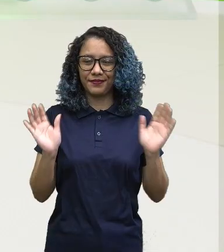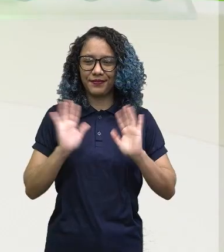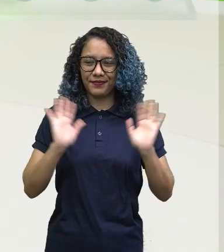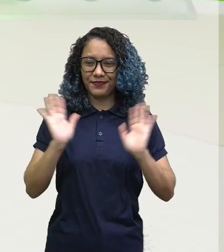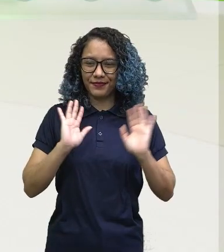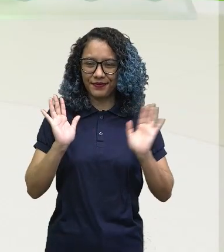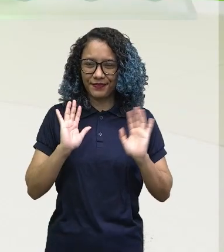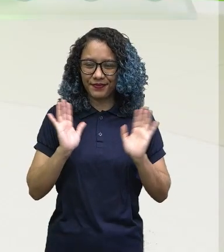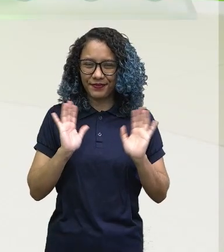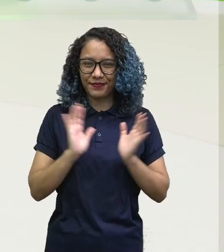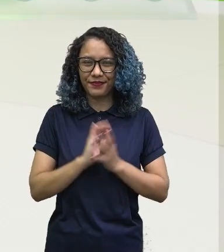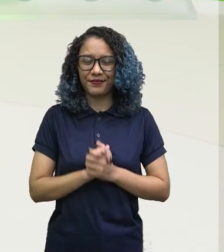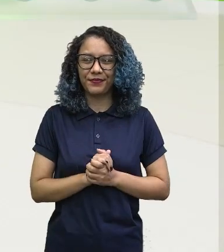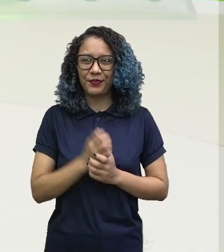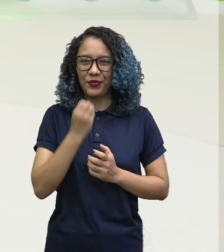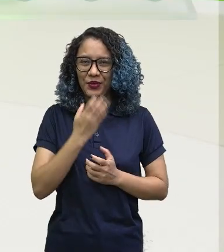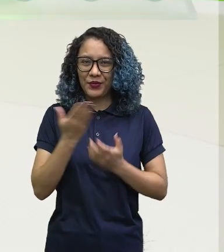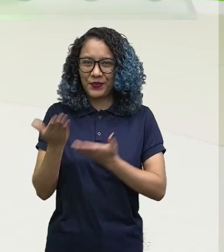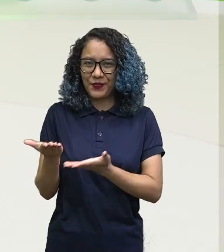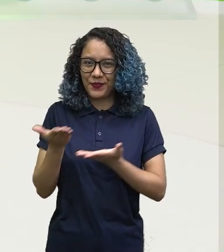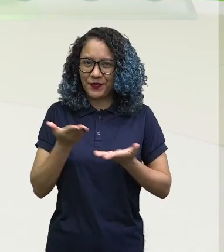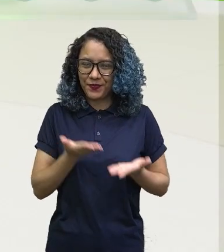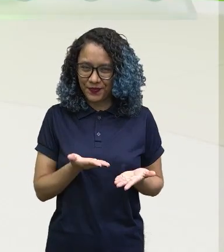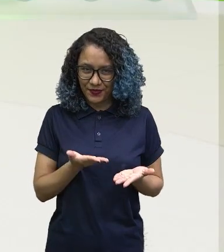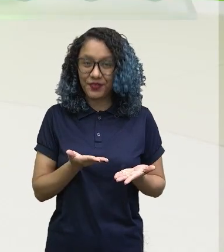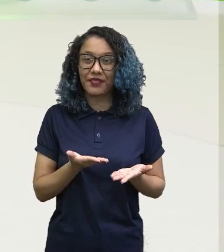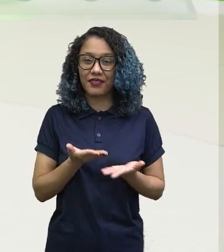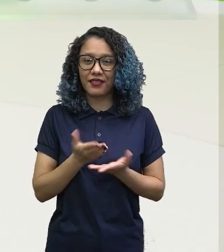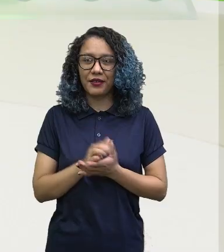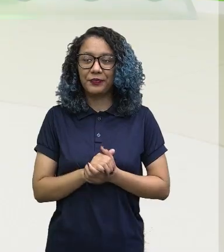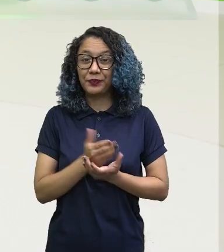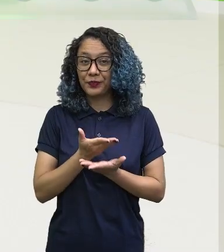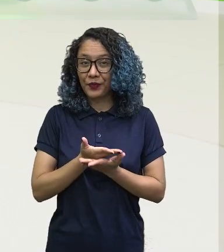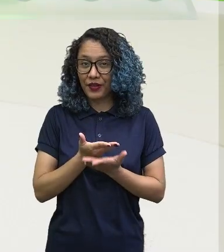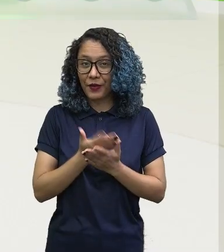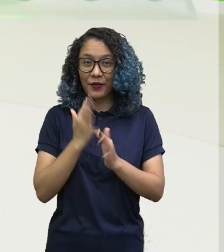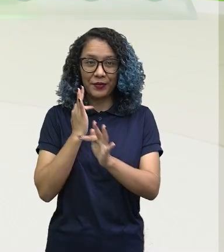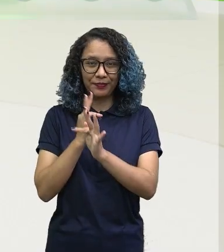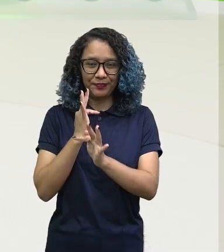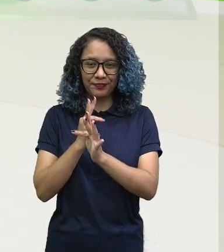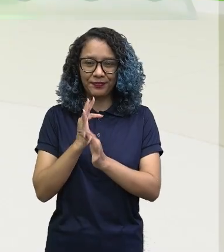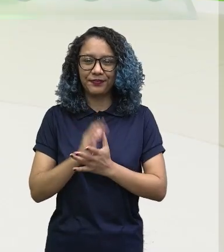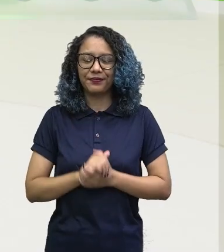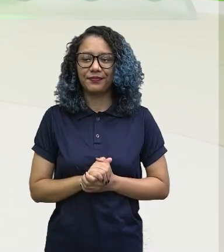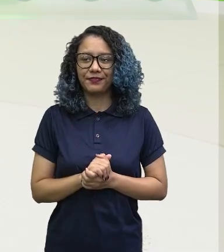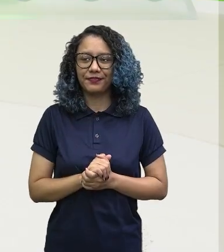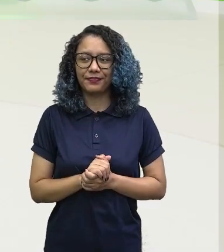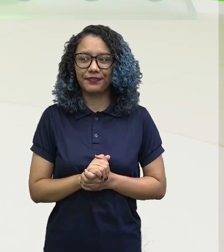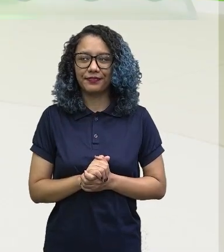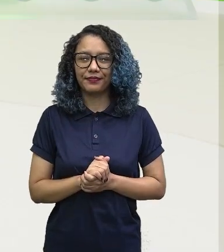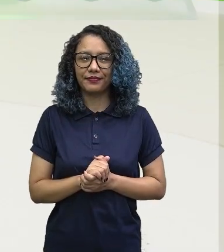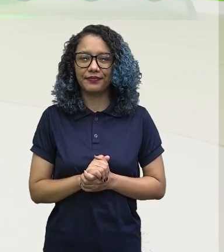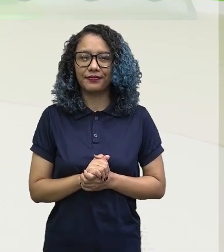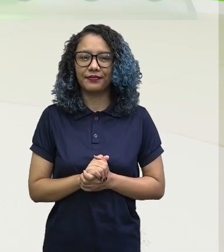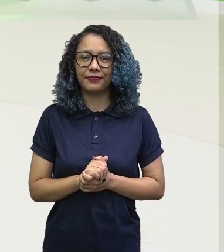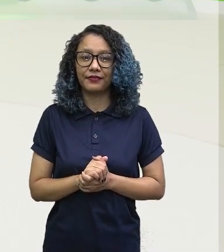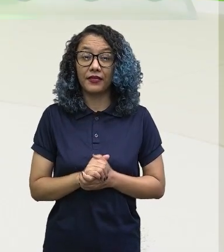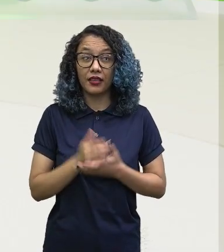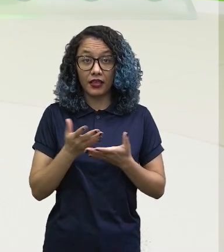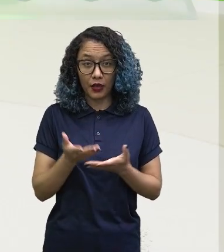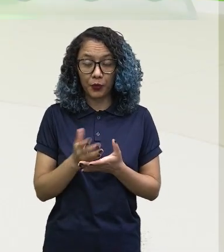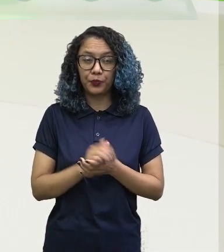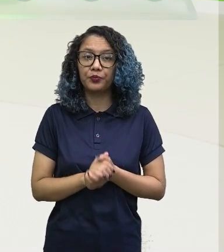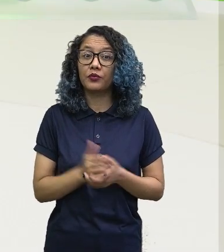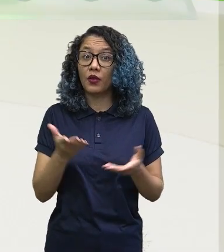Olá, pessoal, sejam bem-vindos à nossa aula de física. Quero que vocês prestem